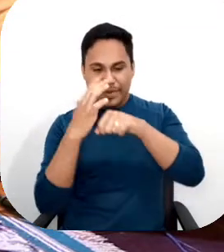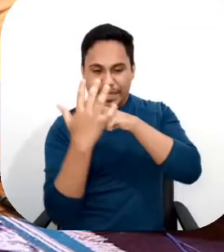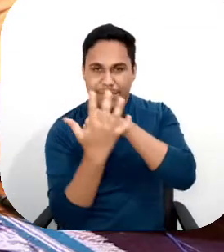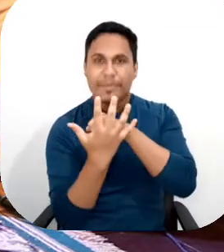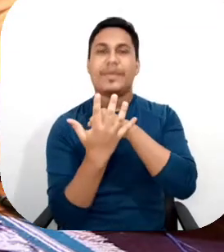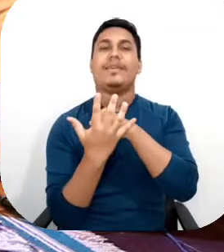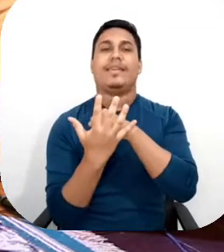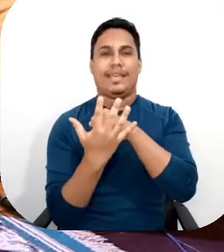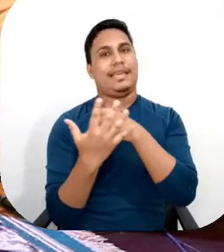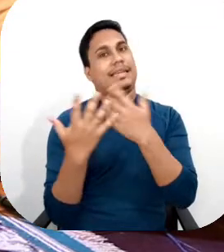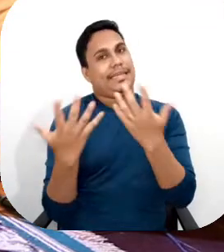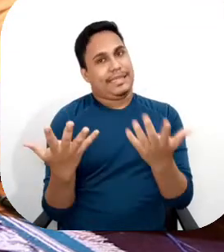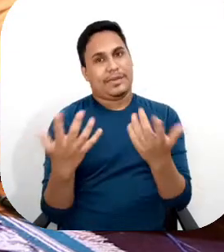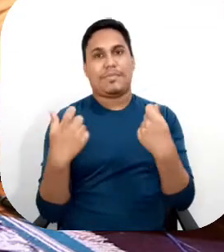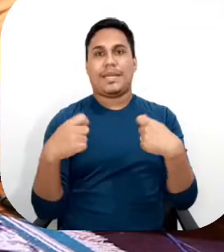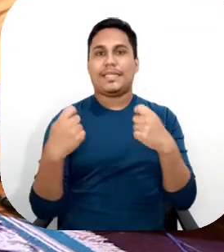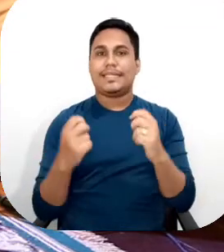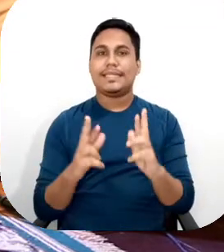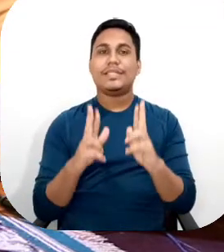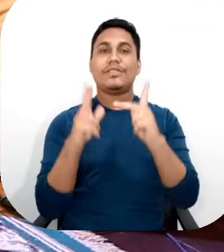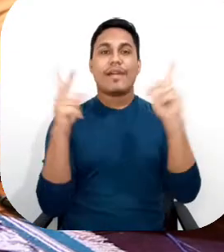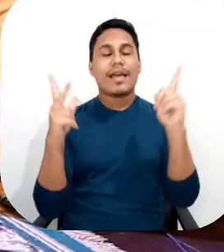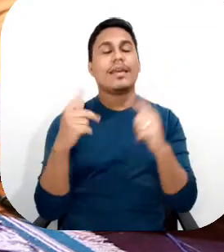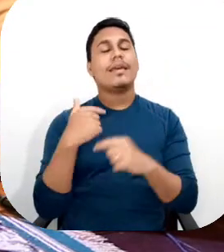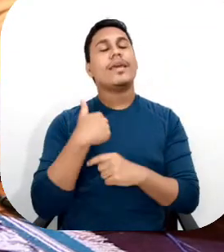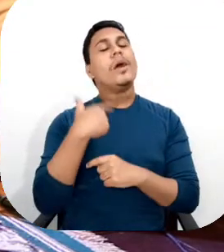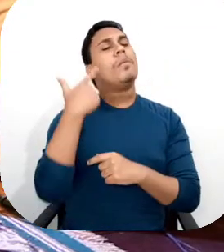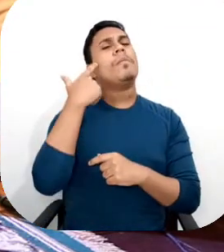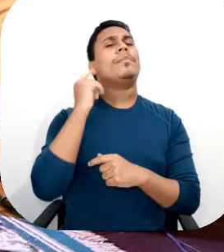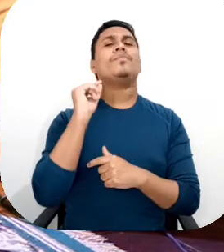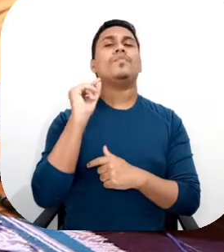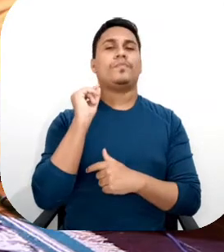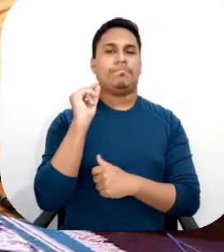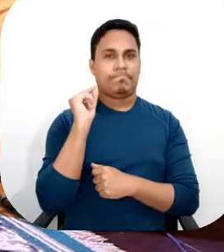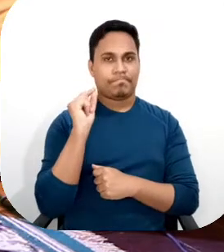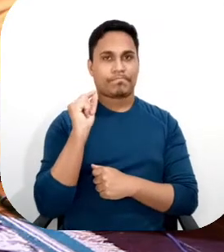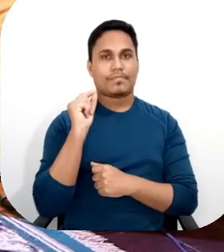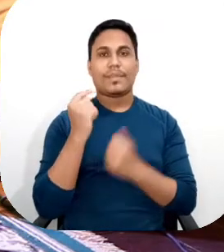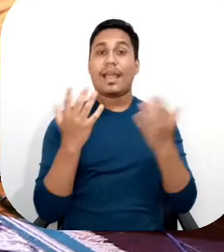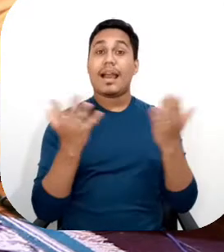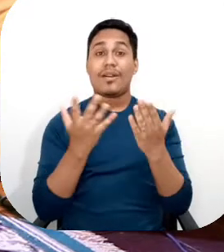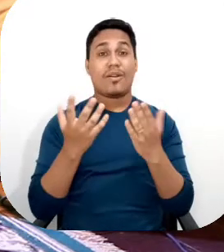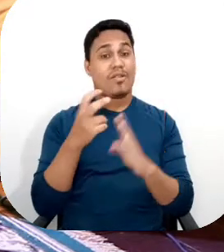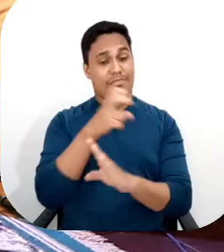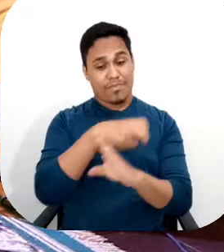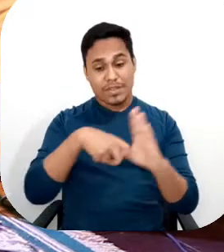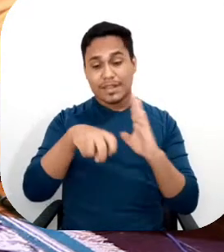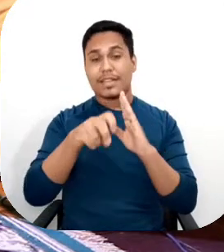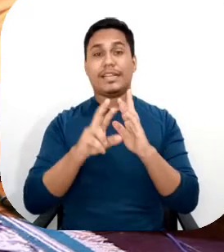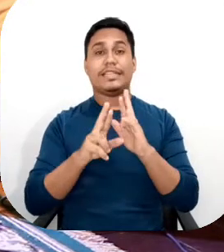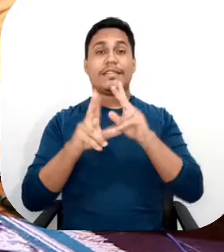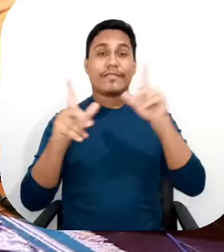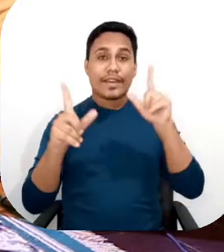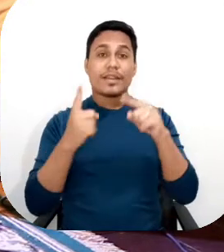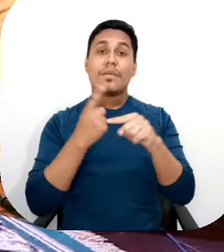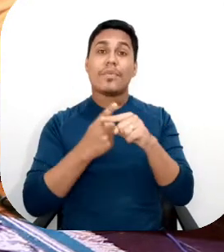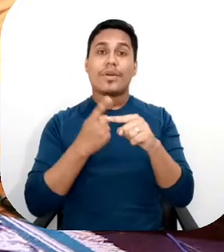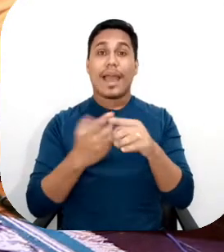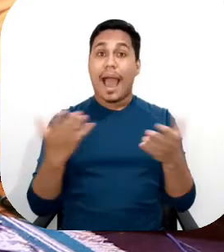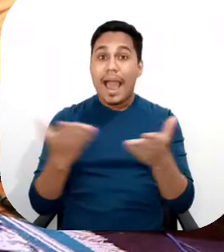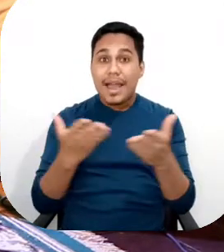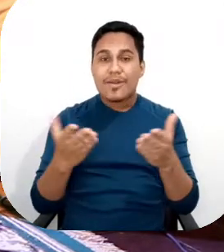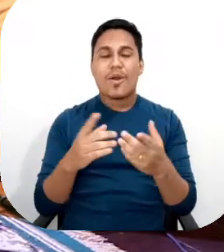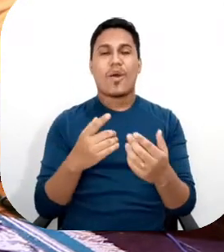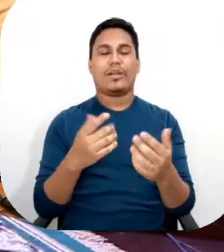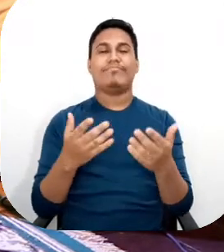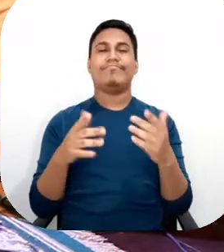em pandemia. E acho que a lógica é diferente assim, um pouco, porque agora,